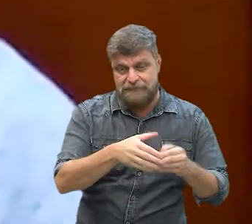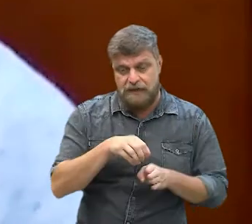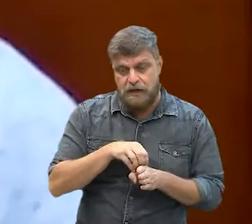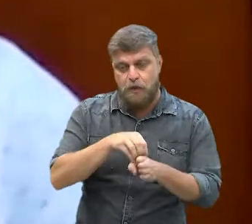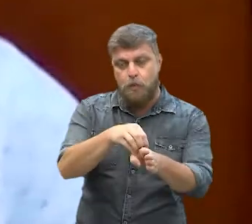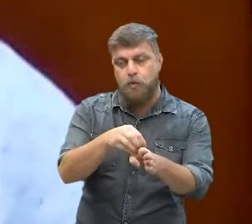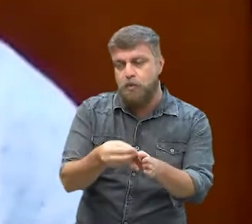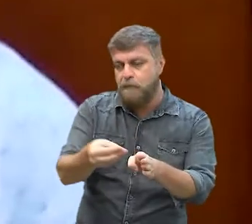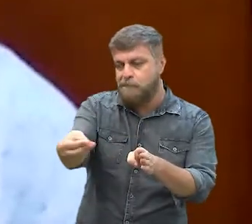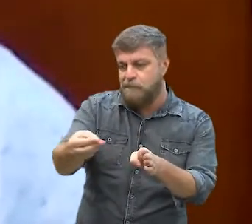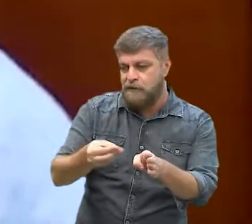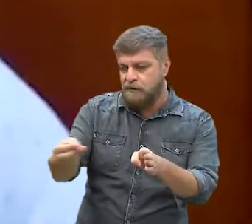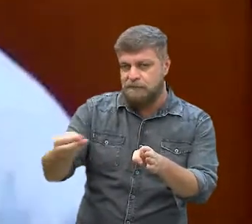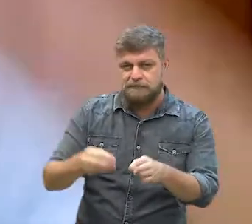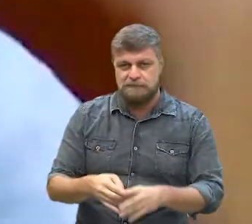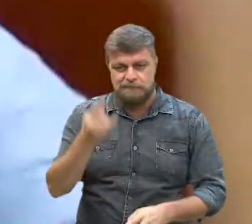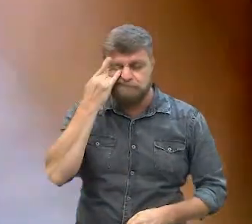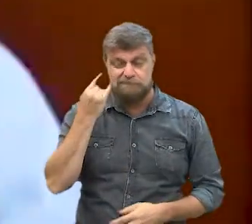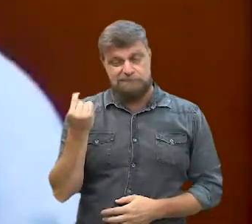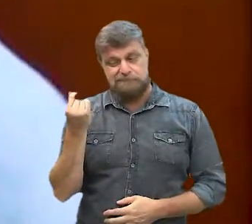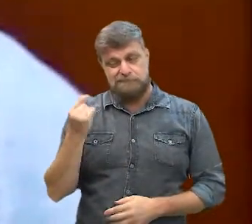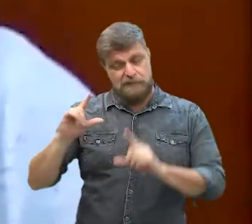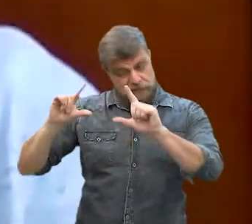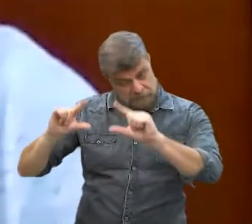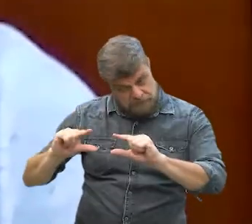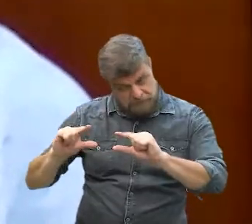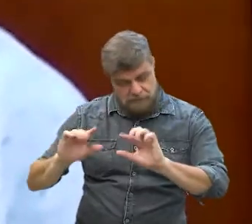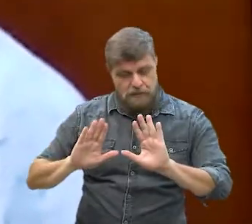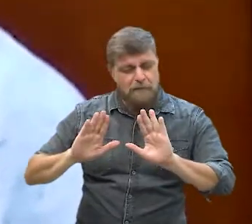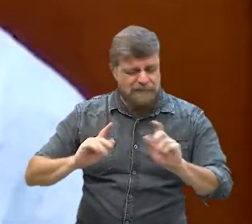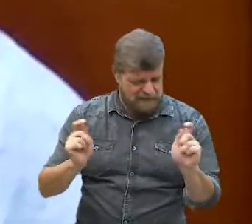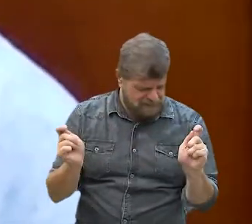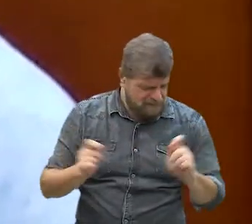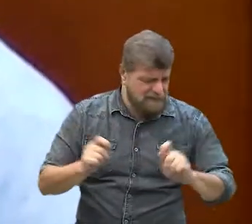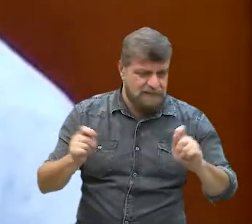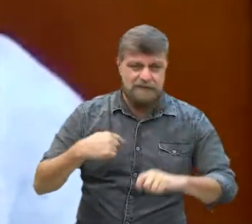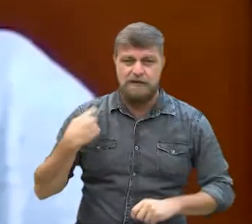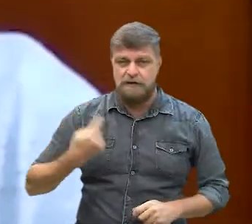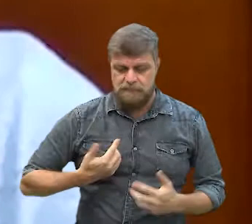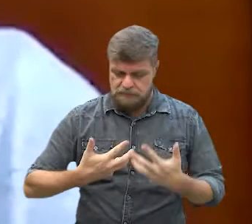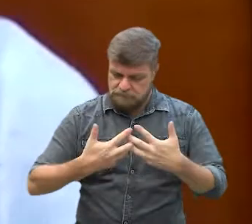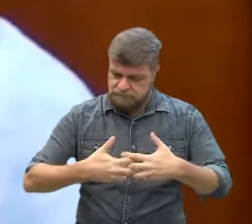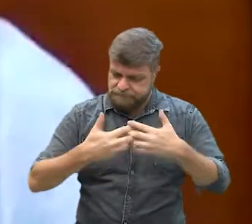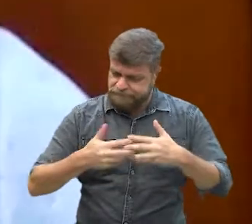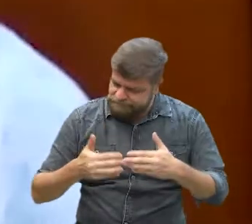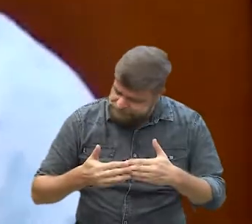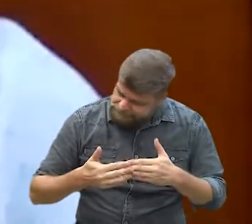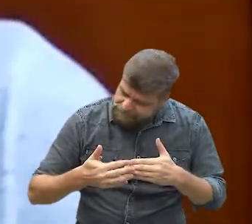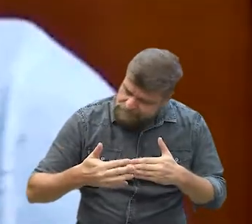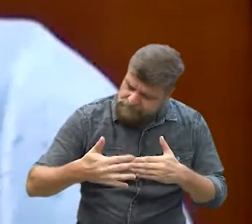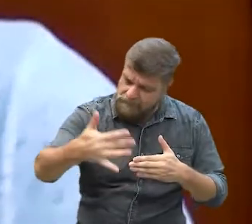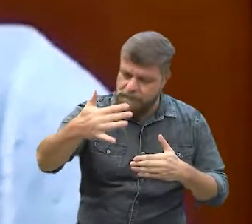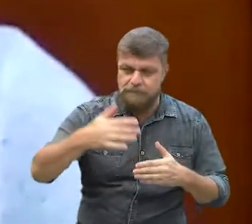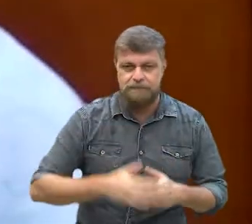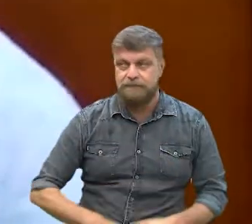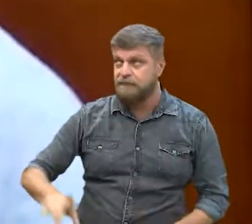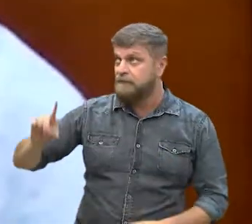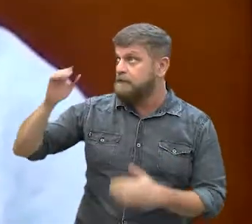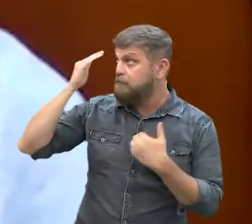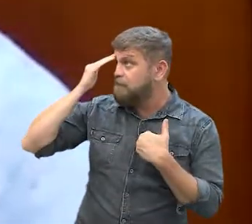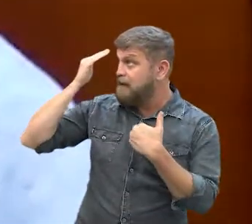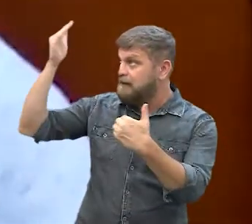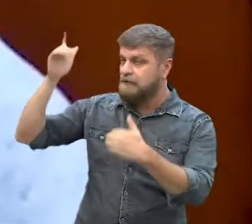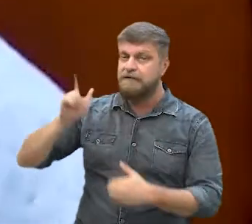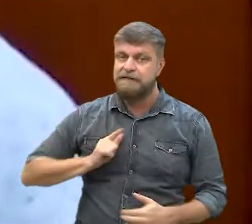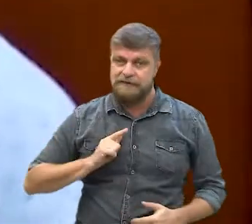importante, né? Não é a rentabilidade que a gente esperava, mas deu para continuar seguindo no jogo, graças a Deus, aí